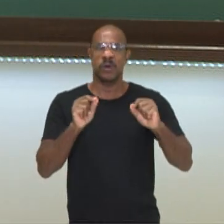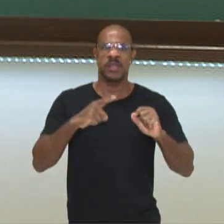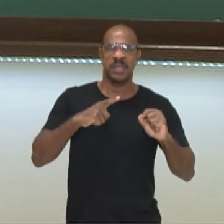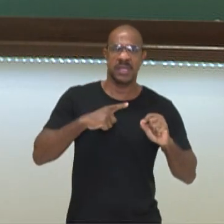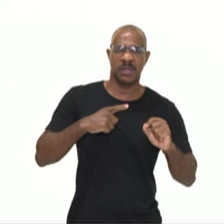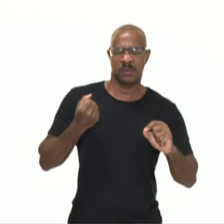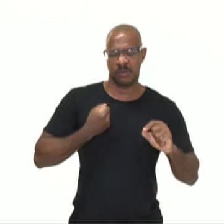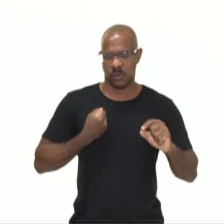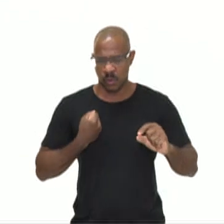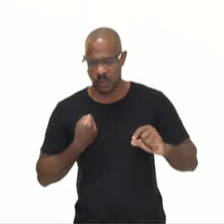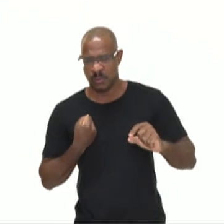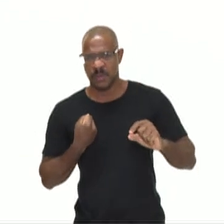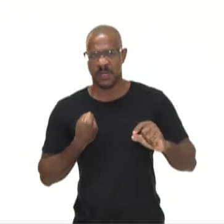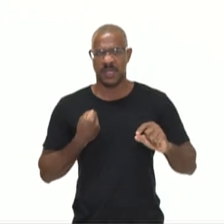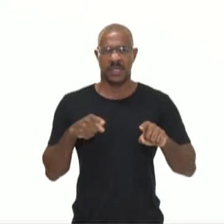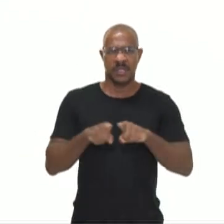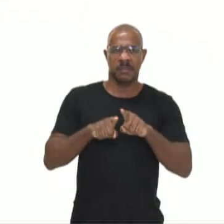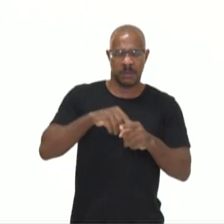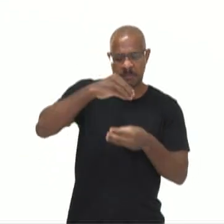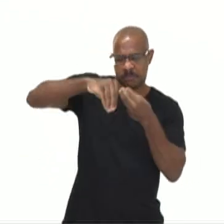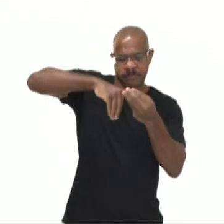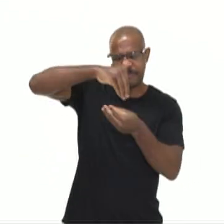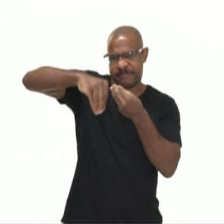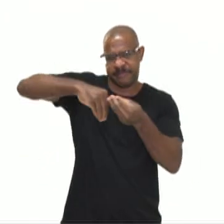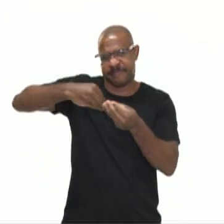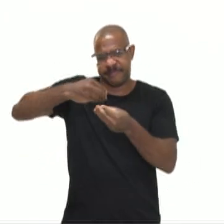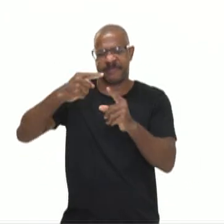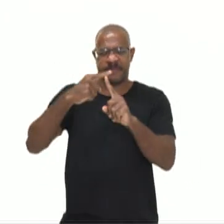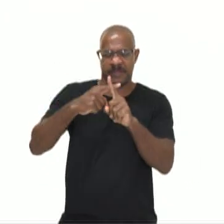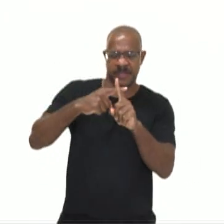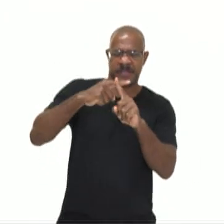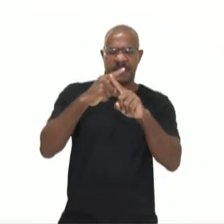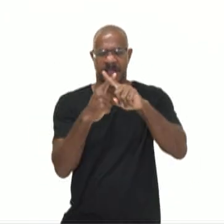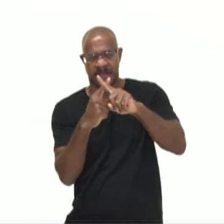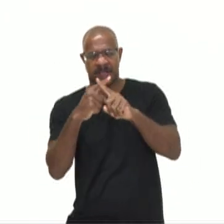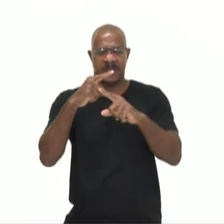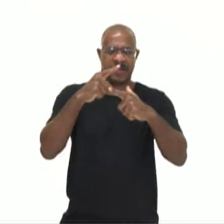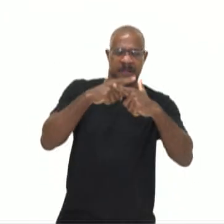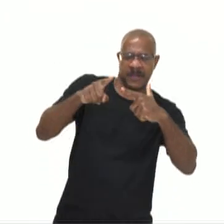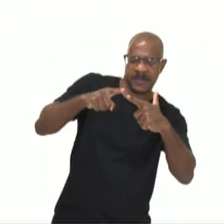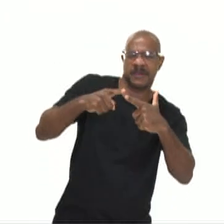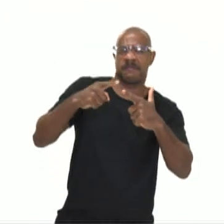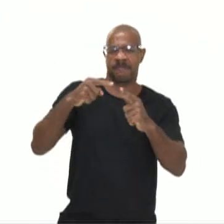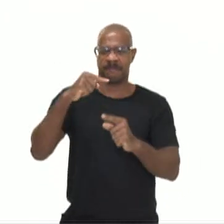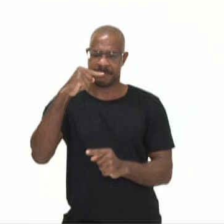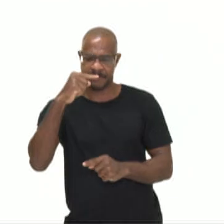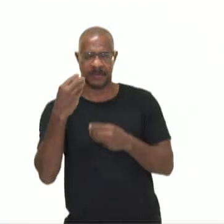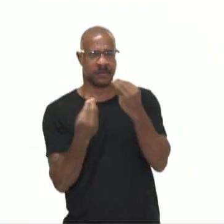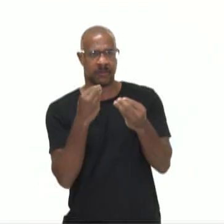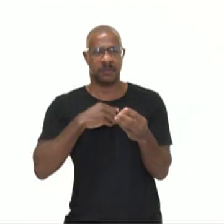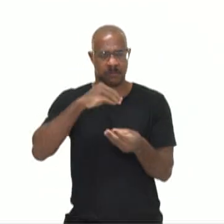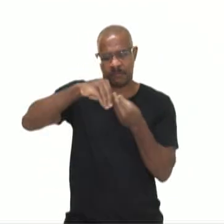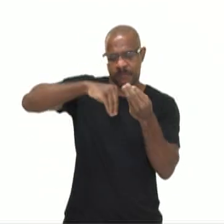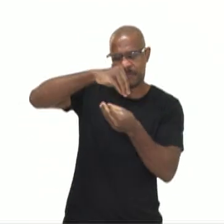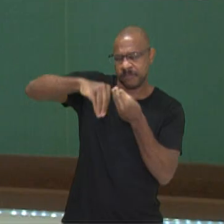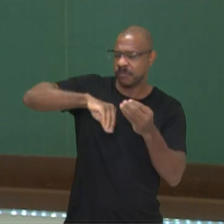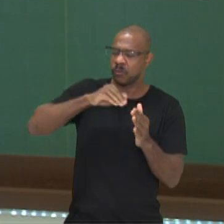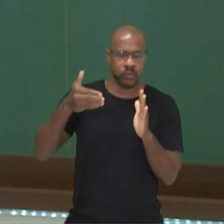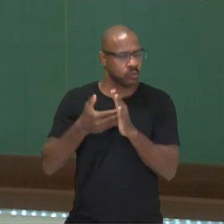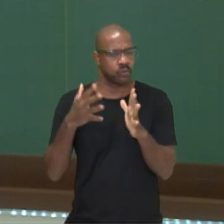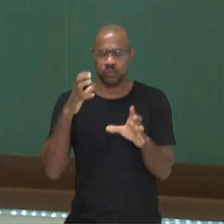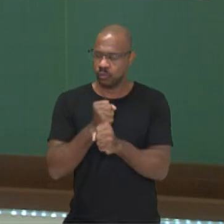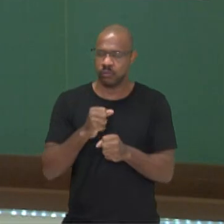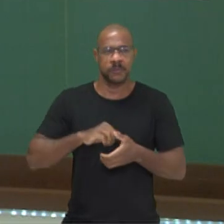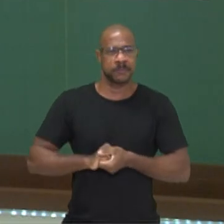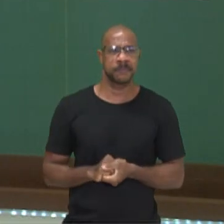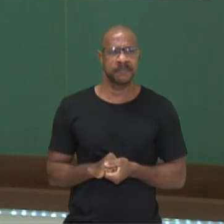tem números e operações misturadas? Isso mesmo. Expressão numérica é quando a gente mistura todo mundo.